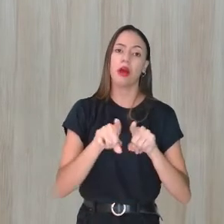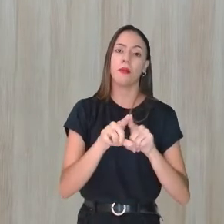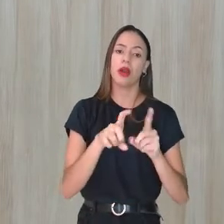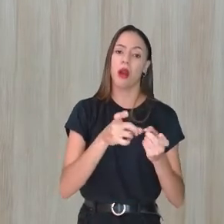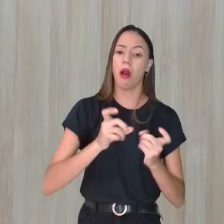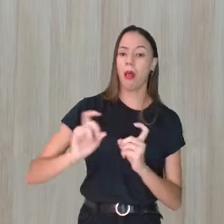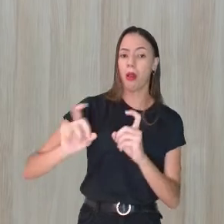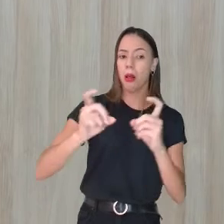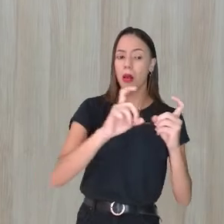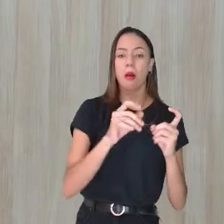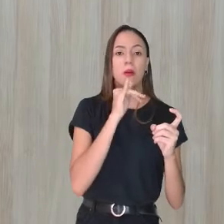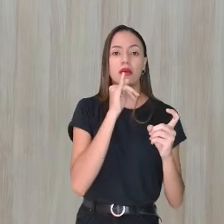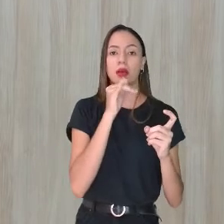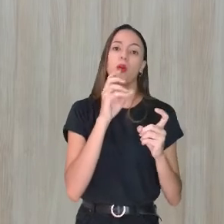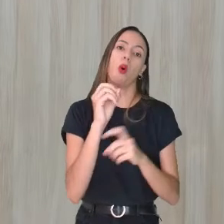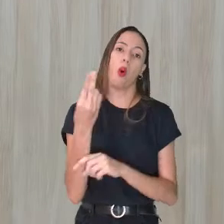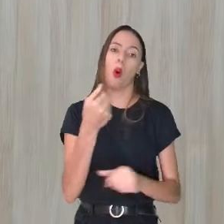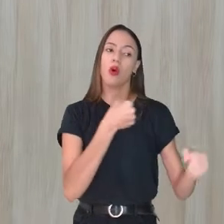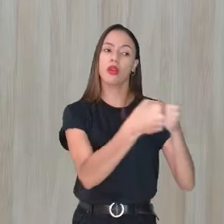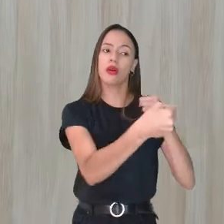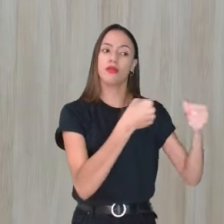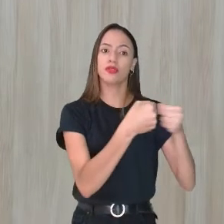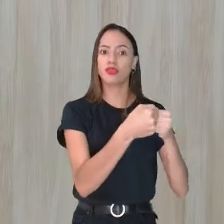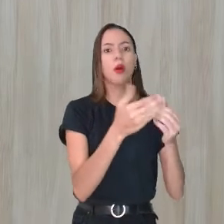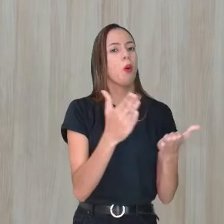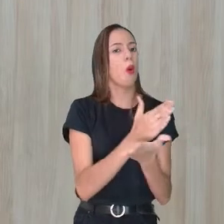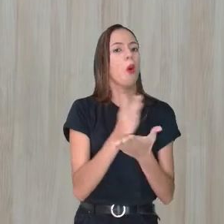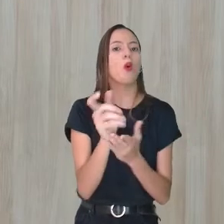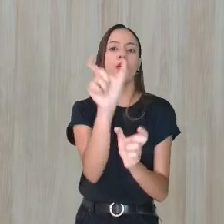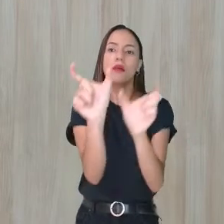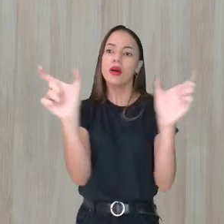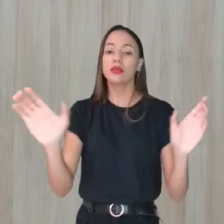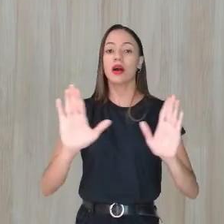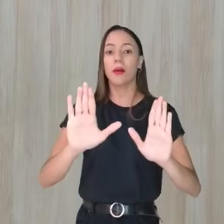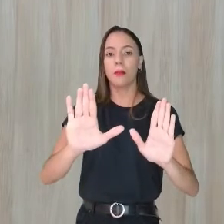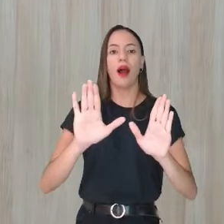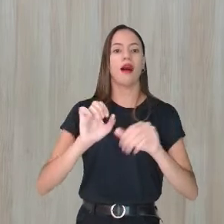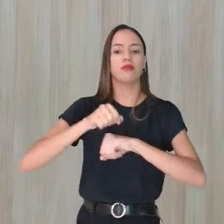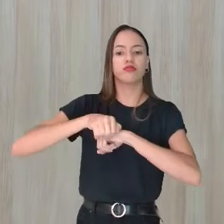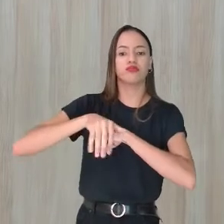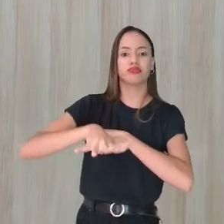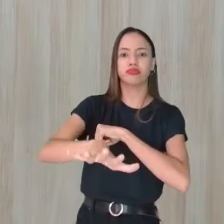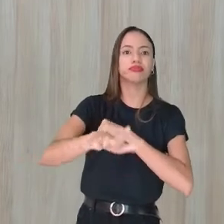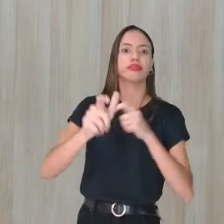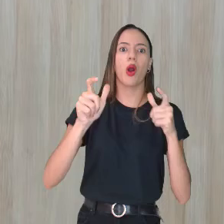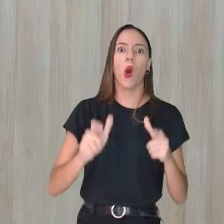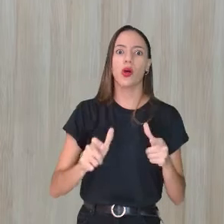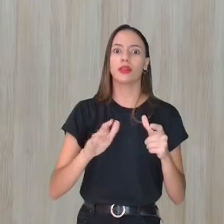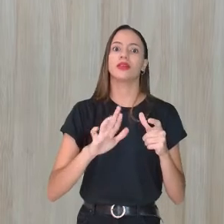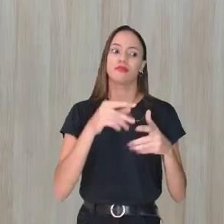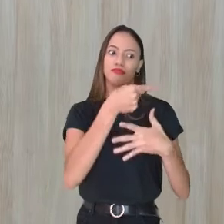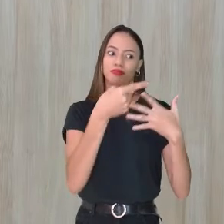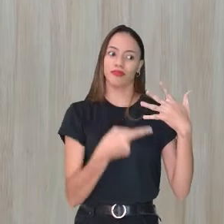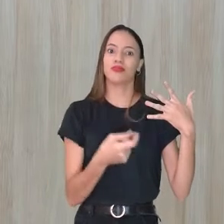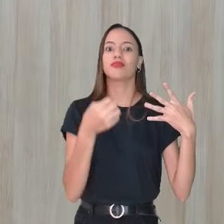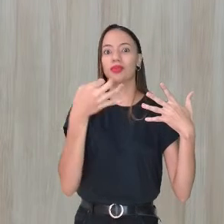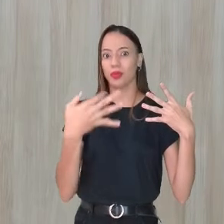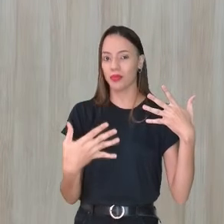fazer entrevista com determinadas pessoas, mas esses são os meios de circulação que